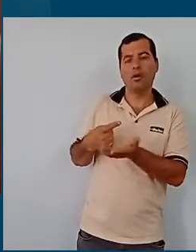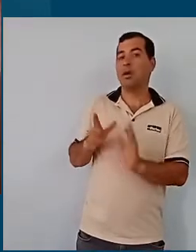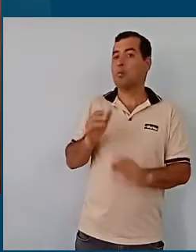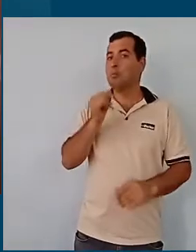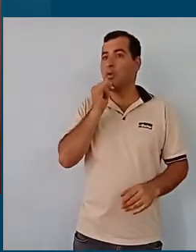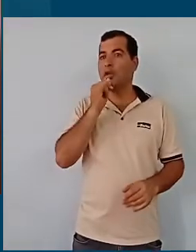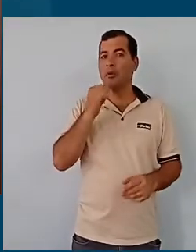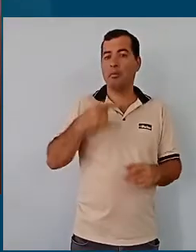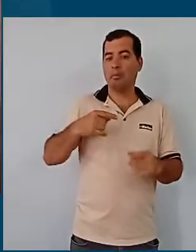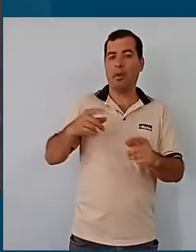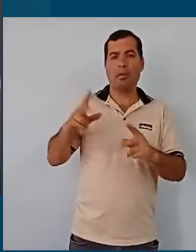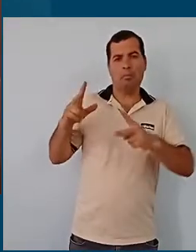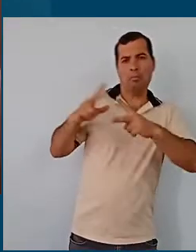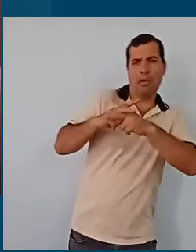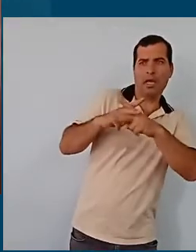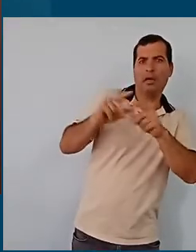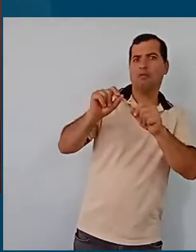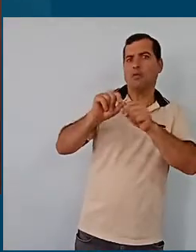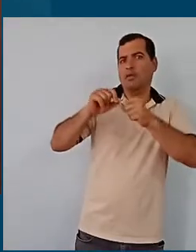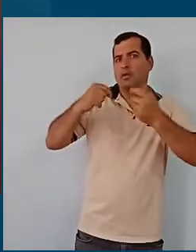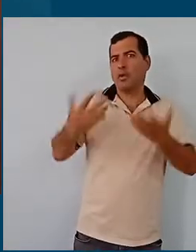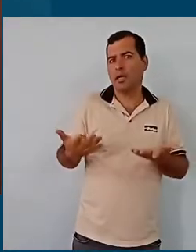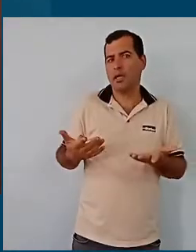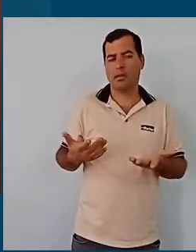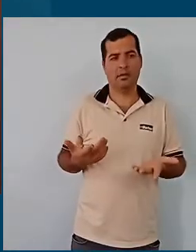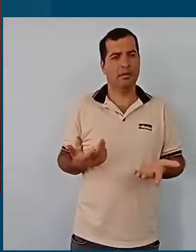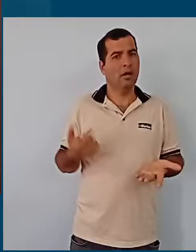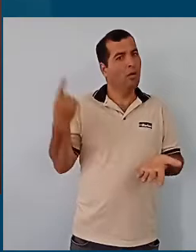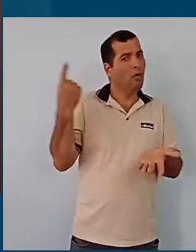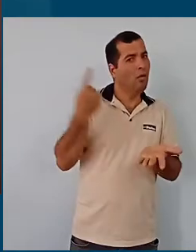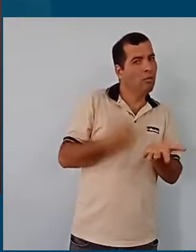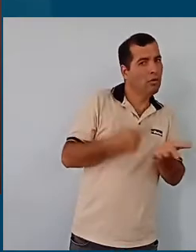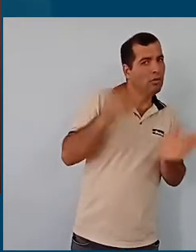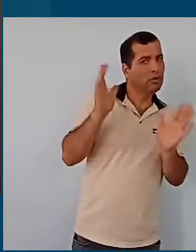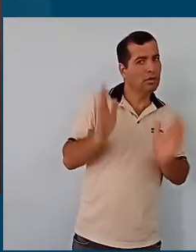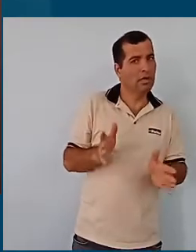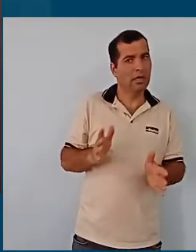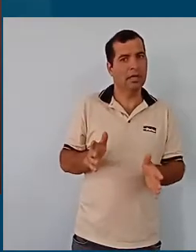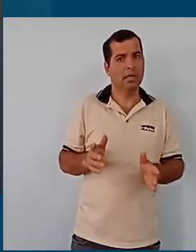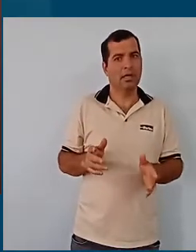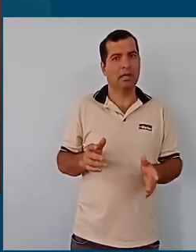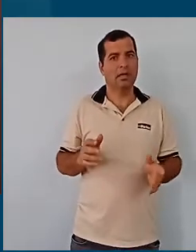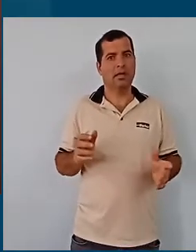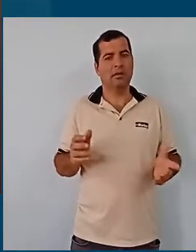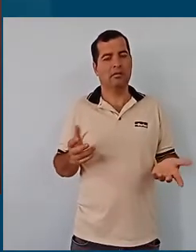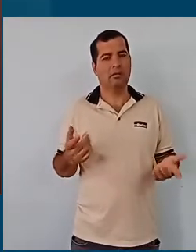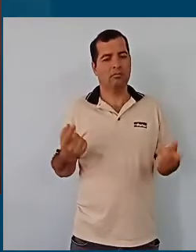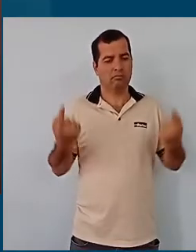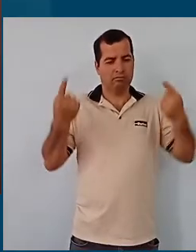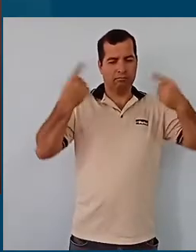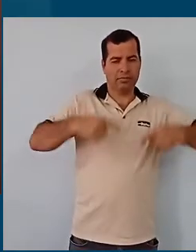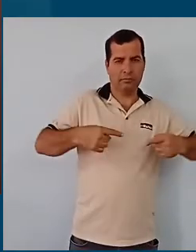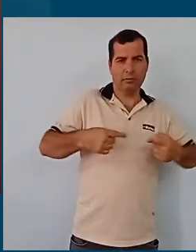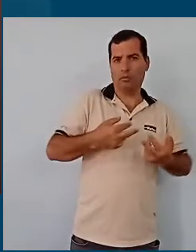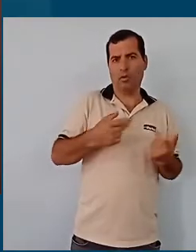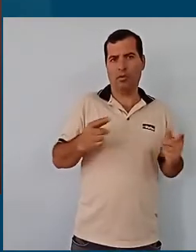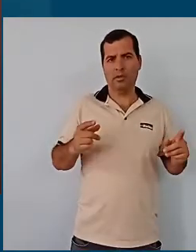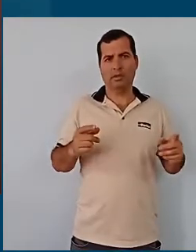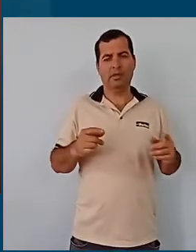O que nós combinamos fazer quando a gente tem um desentendimento entre os amigos?